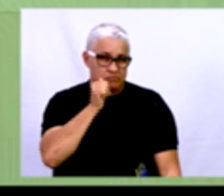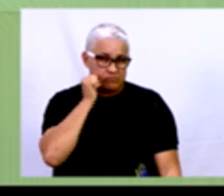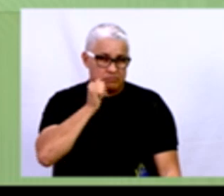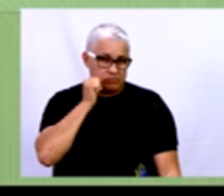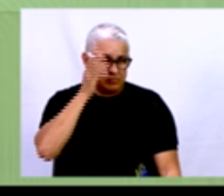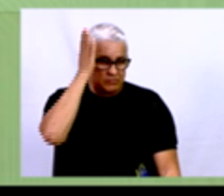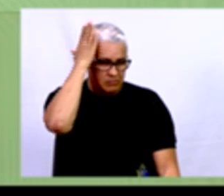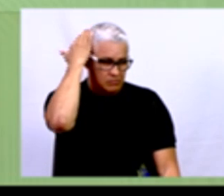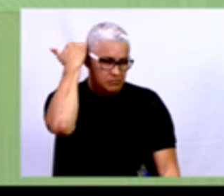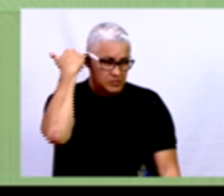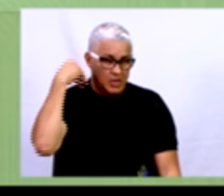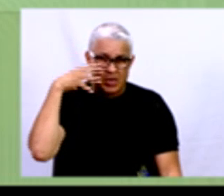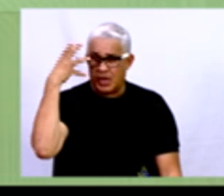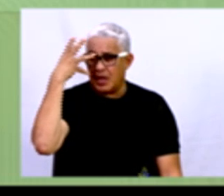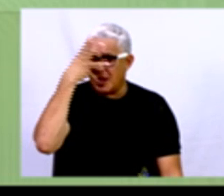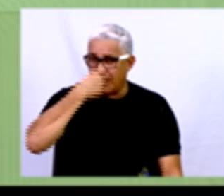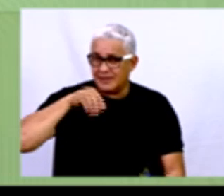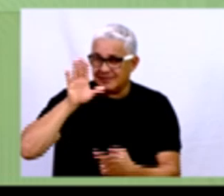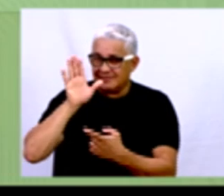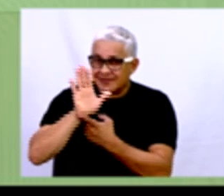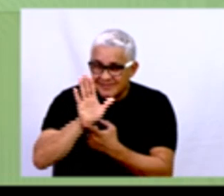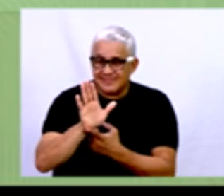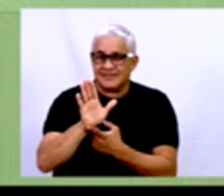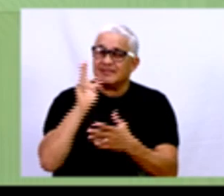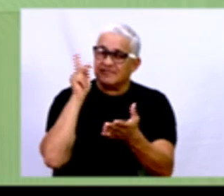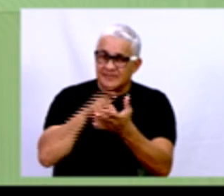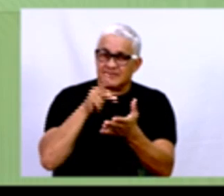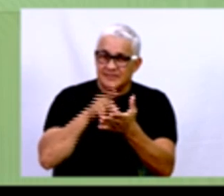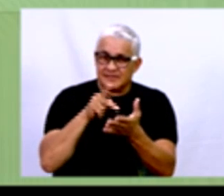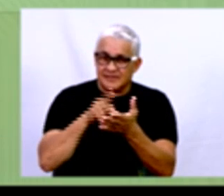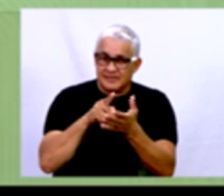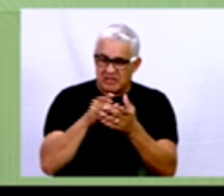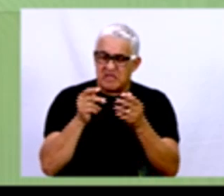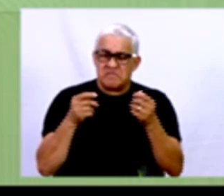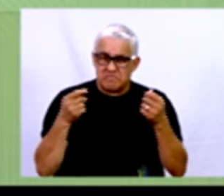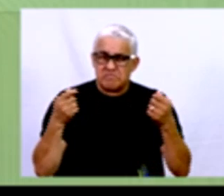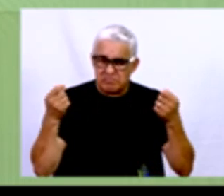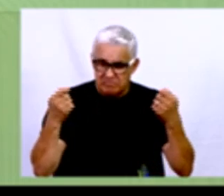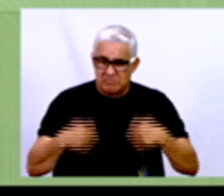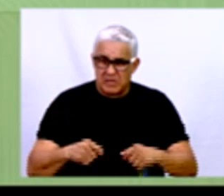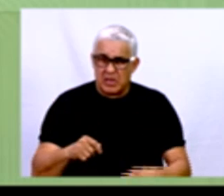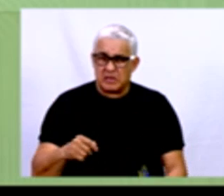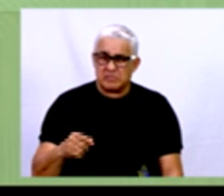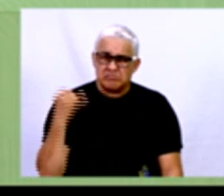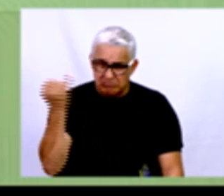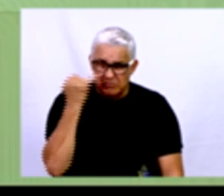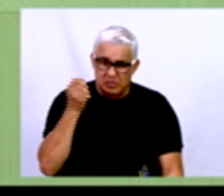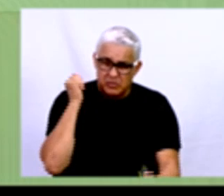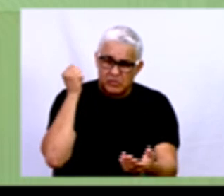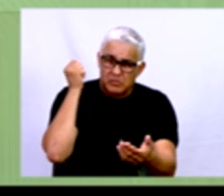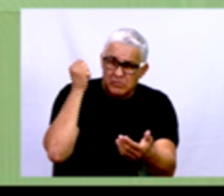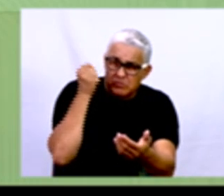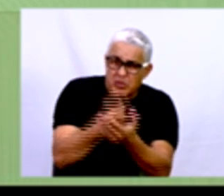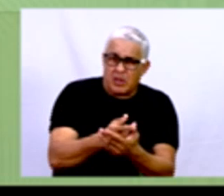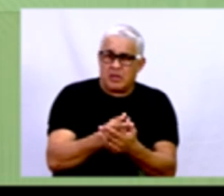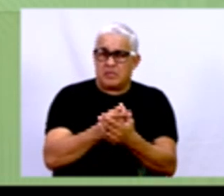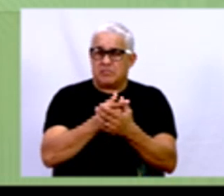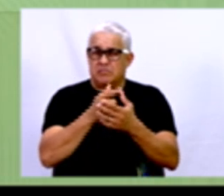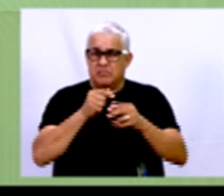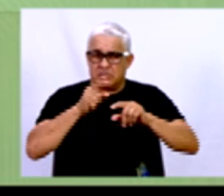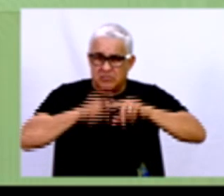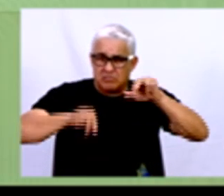cabelo muito bonito para mostrar para a gente que realmente vale a pena comprar esse produto. E os verbos no imperativo,